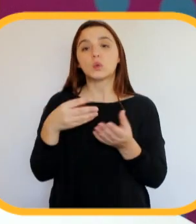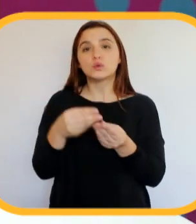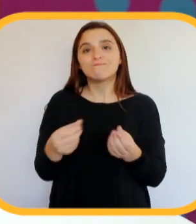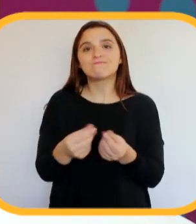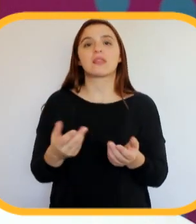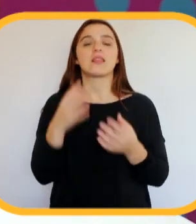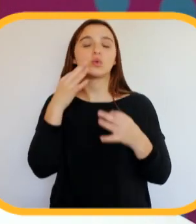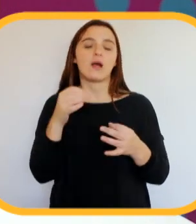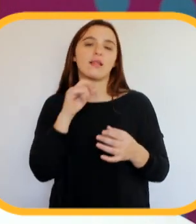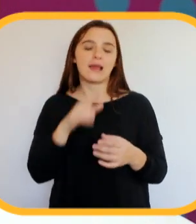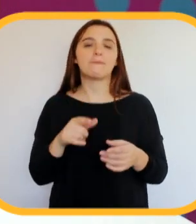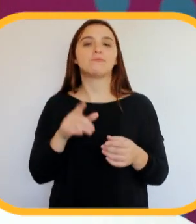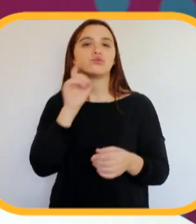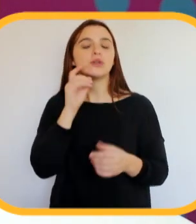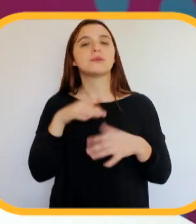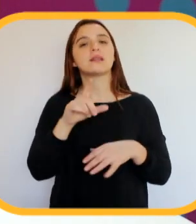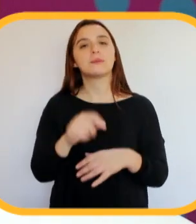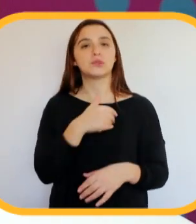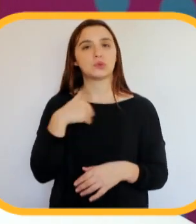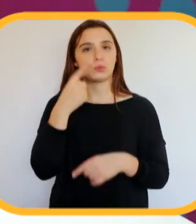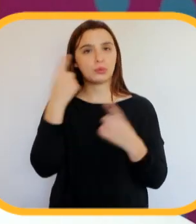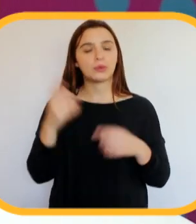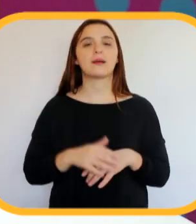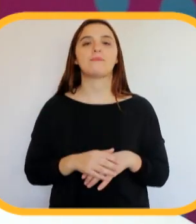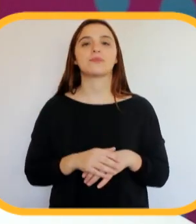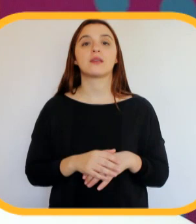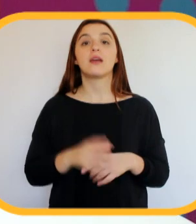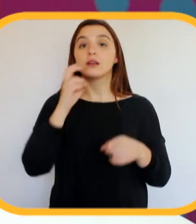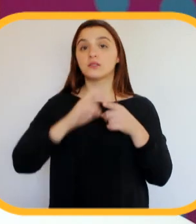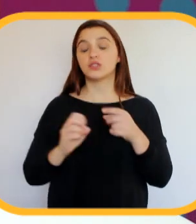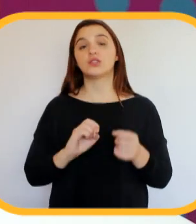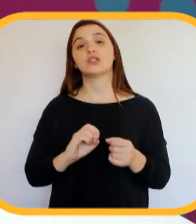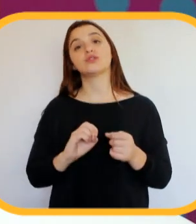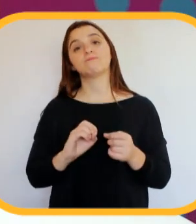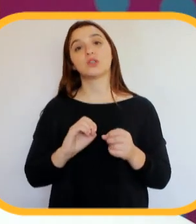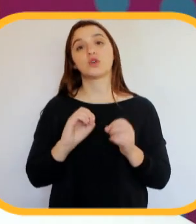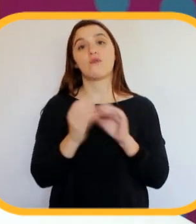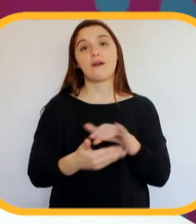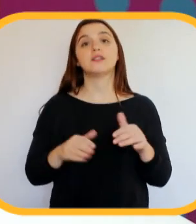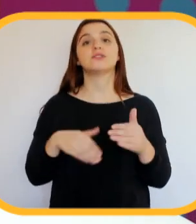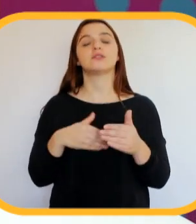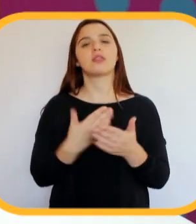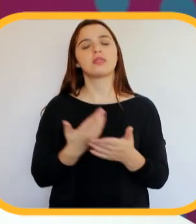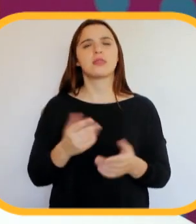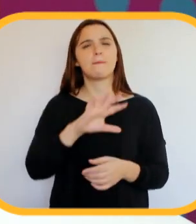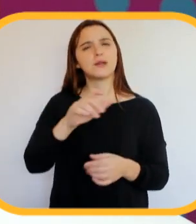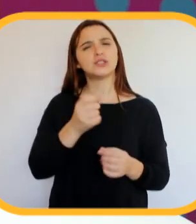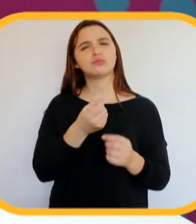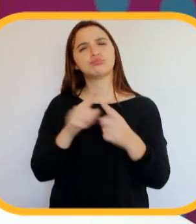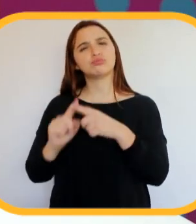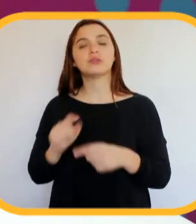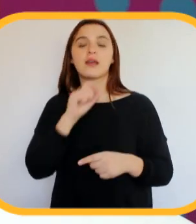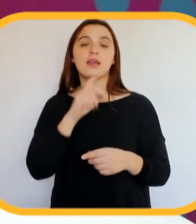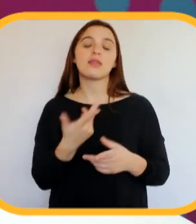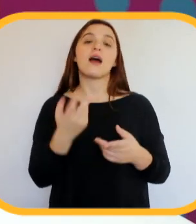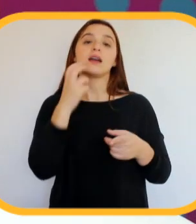naturais da Terra, mas também a saúde pública. A promoção de energias renováveis possibilitou que vários países aumentassem a